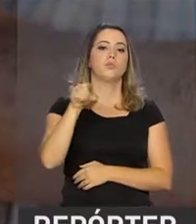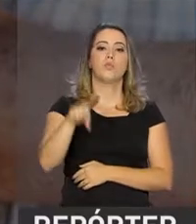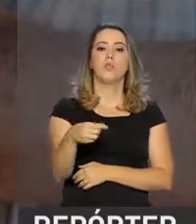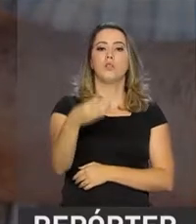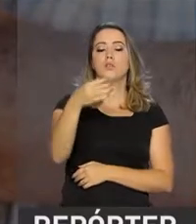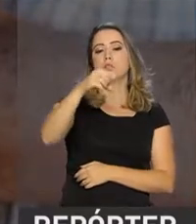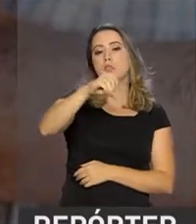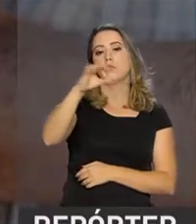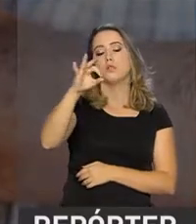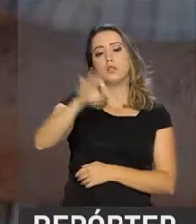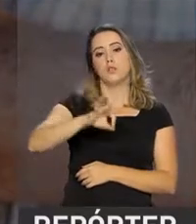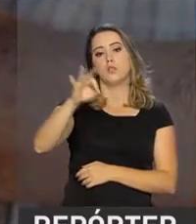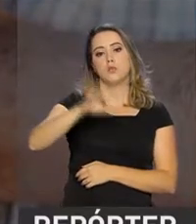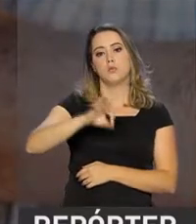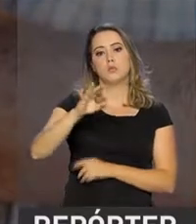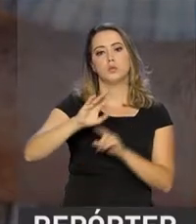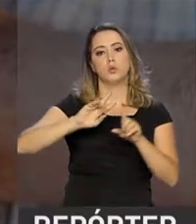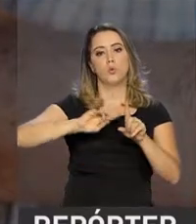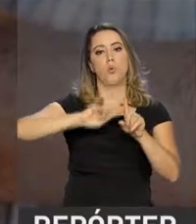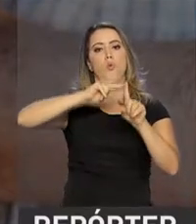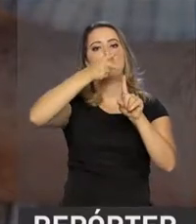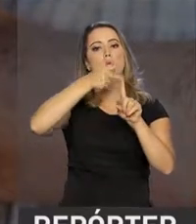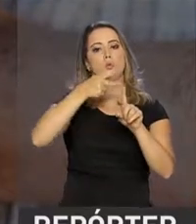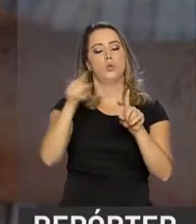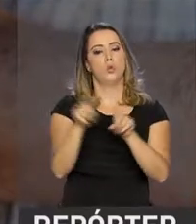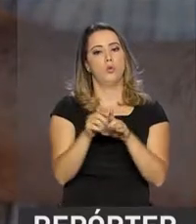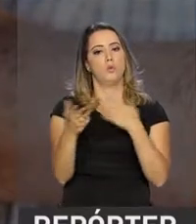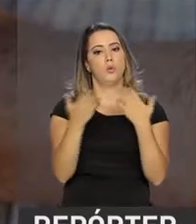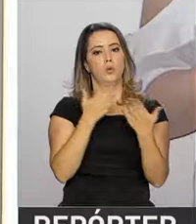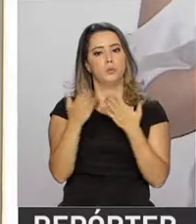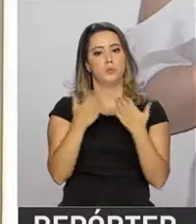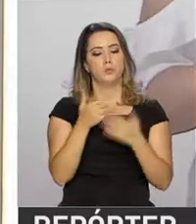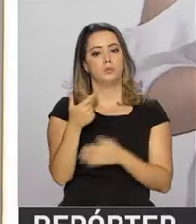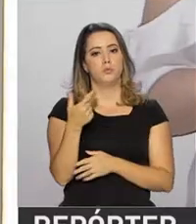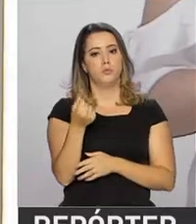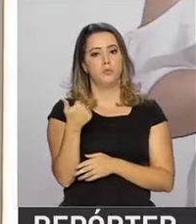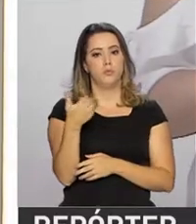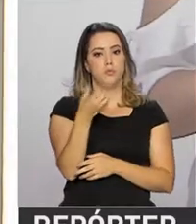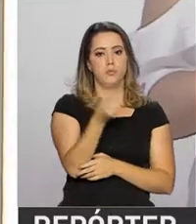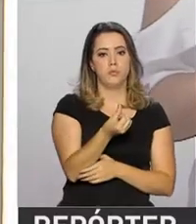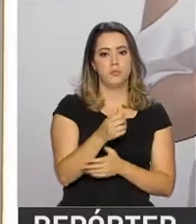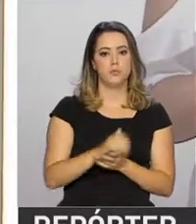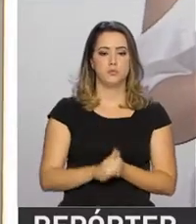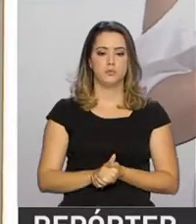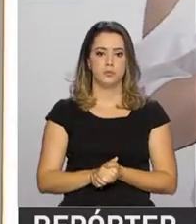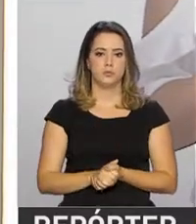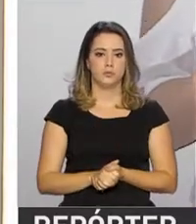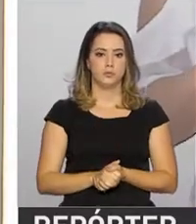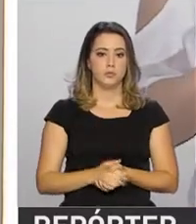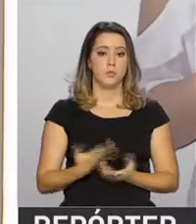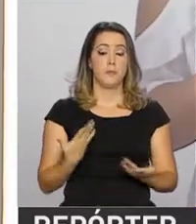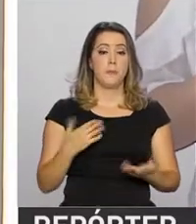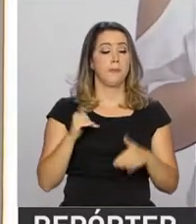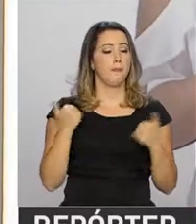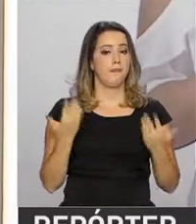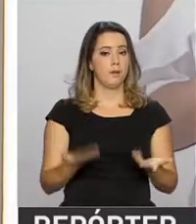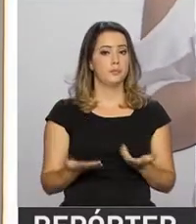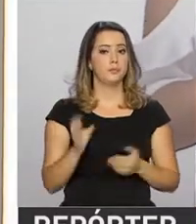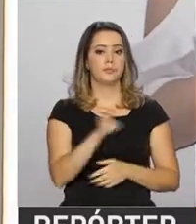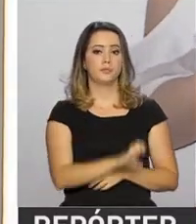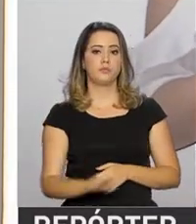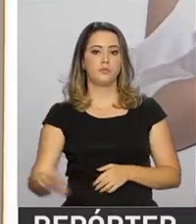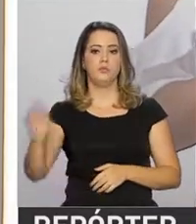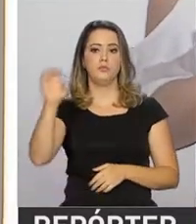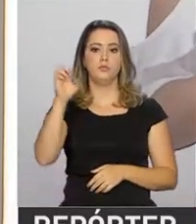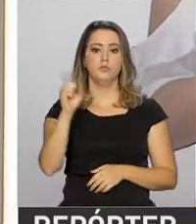mais que o dobro do que foi observado em 2016 entre os estados brasileiros têm mais chance de viver mais quem